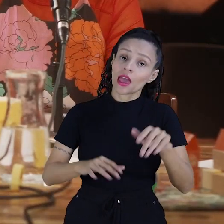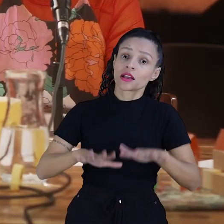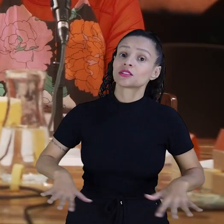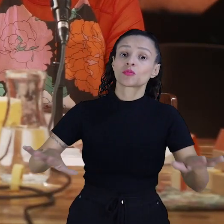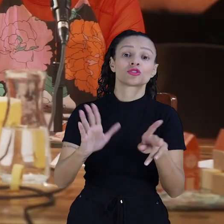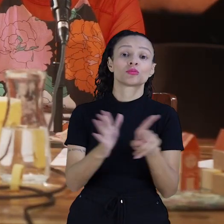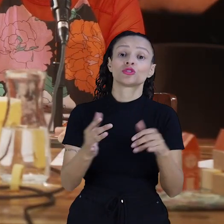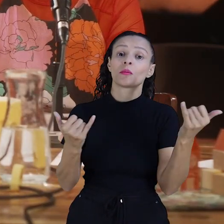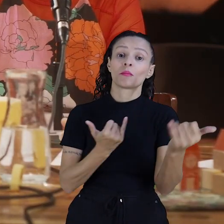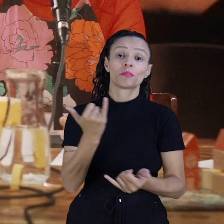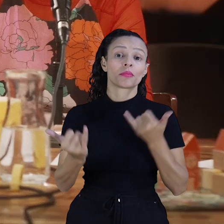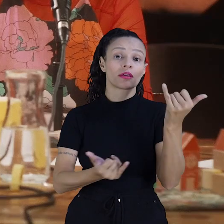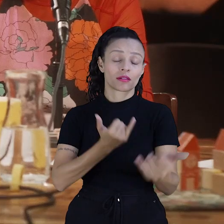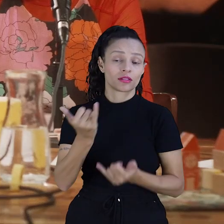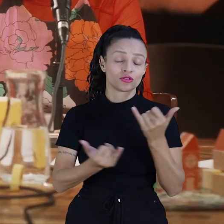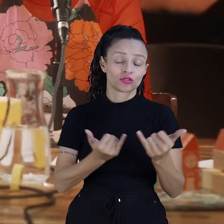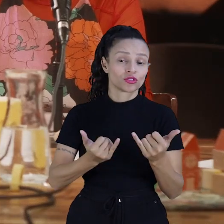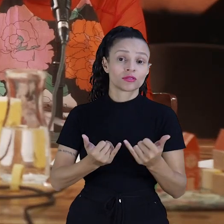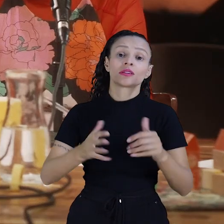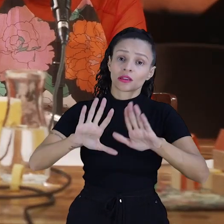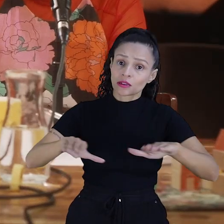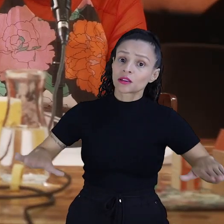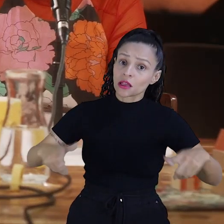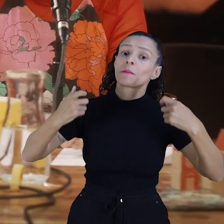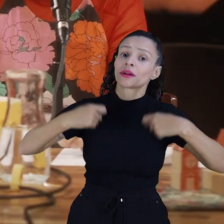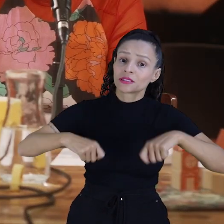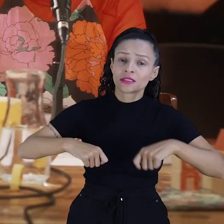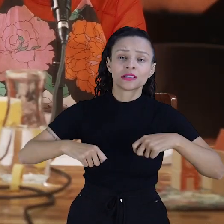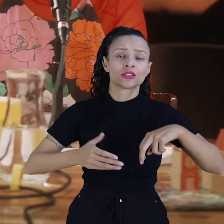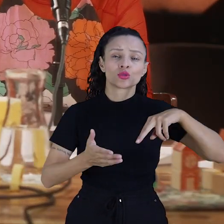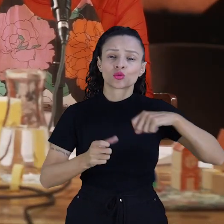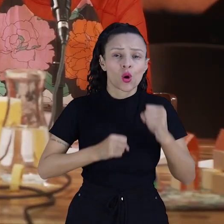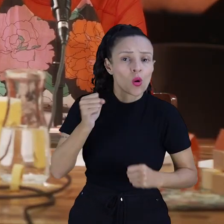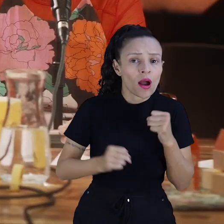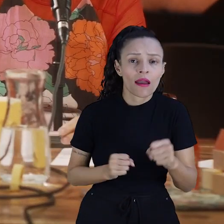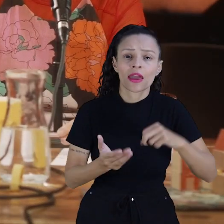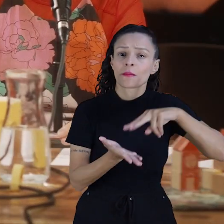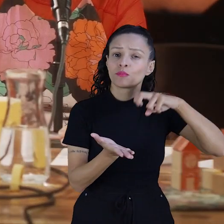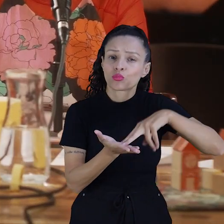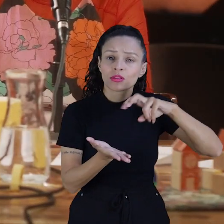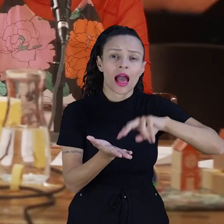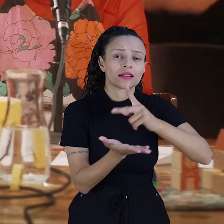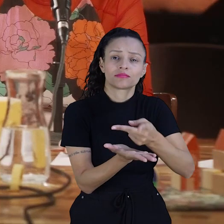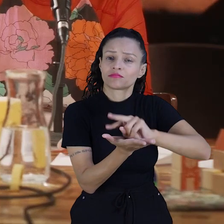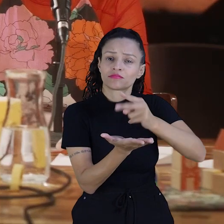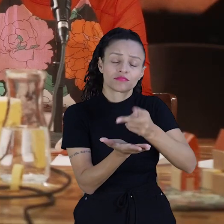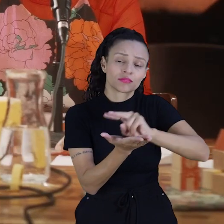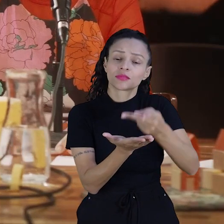espaço brincante, é um espaço que as crianças precisam, de fato, correr, pular, rodar, deitar no